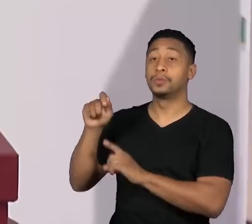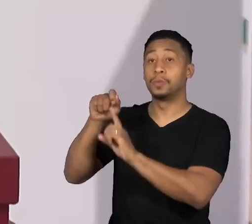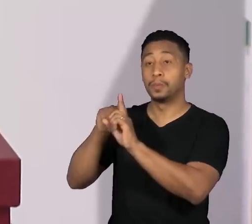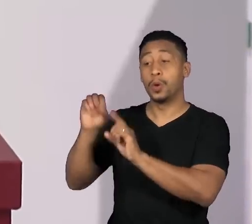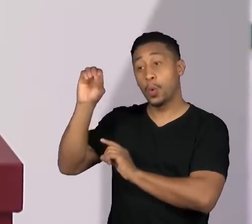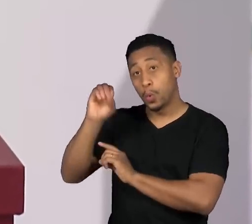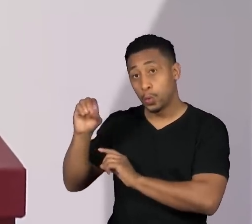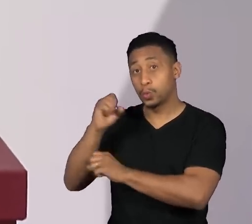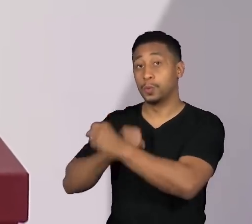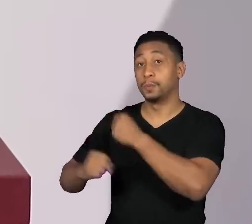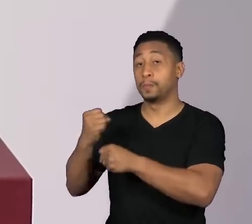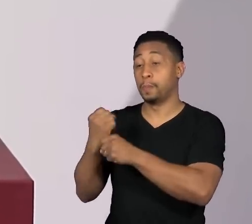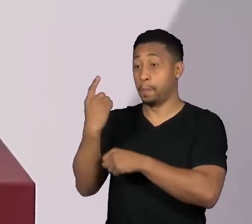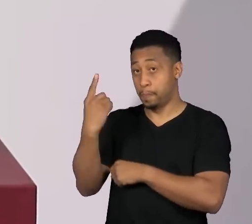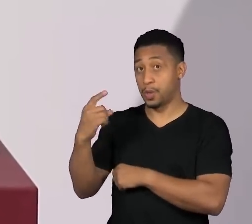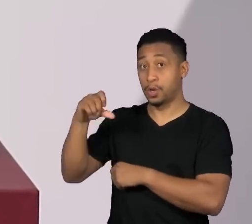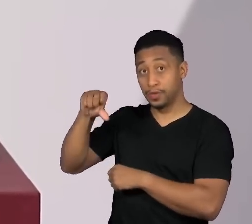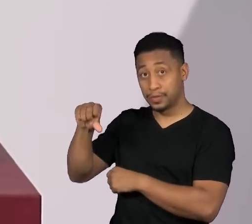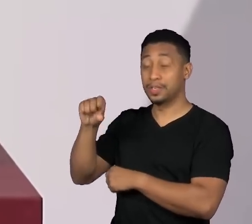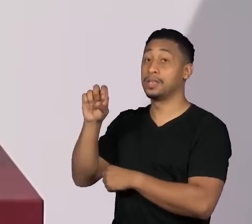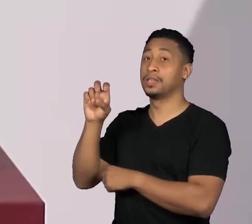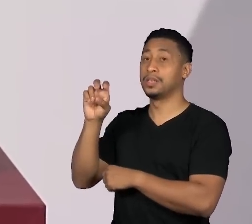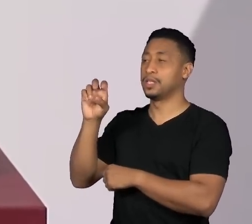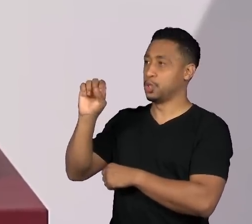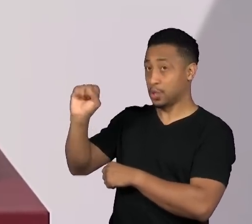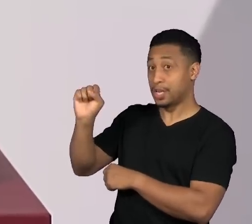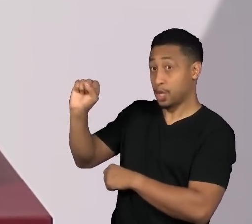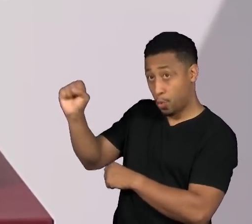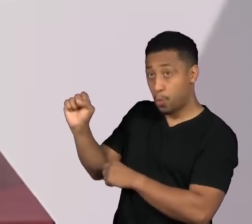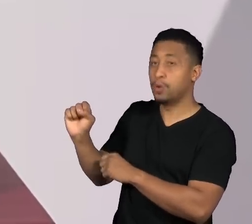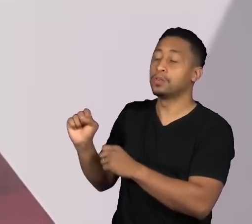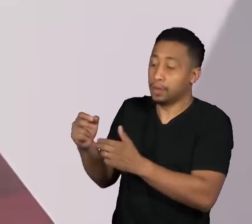1988, data da promulgação da Constituição.